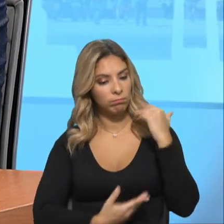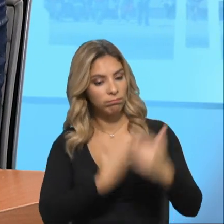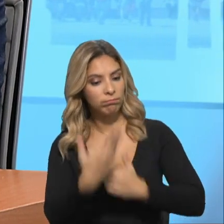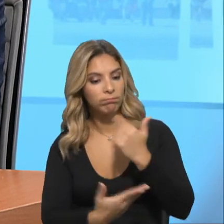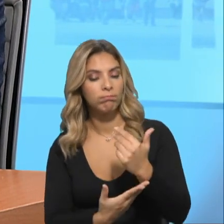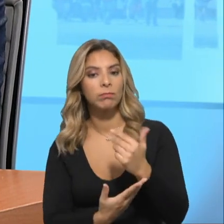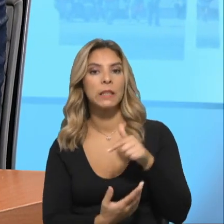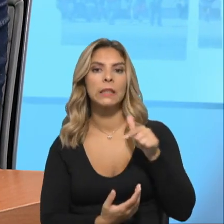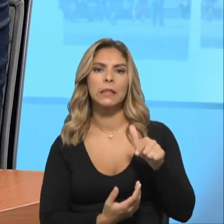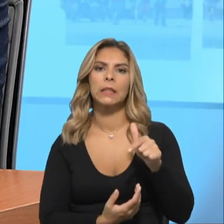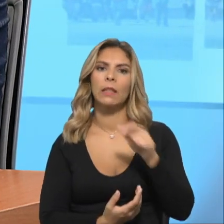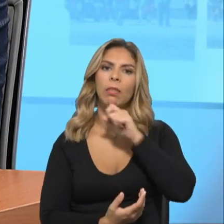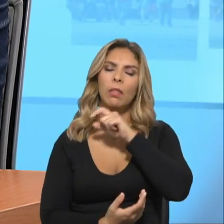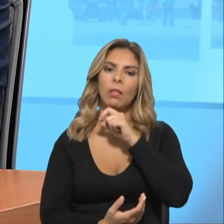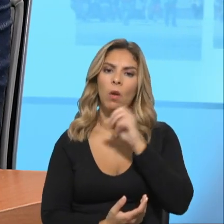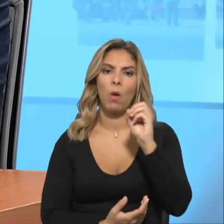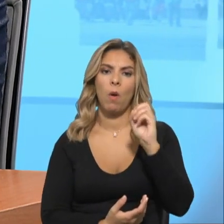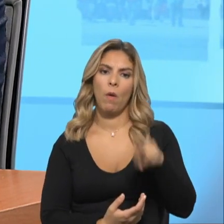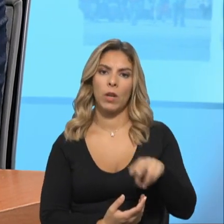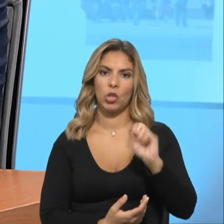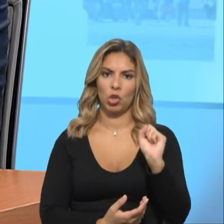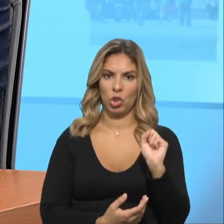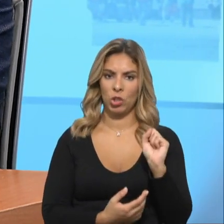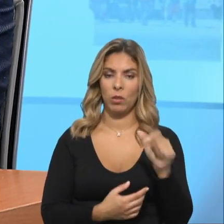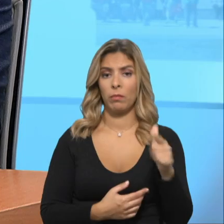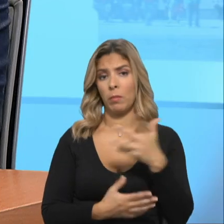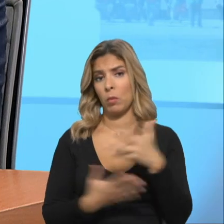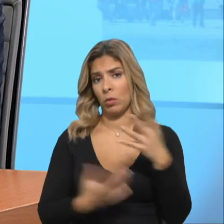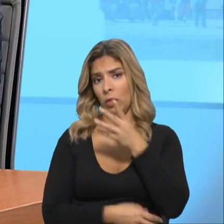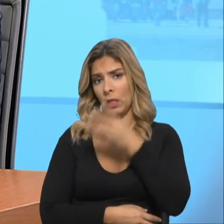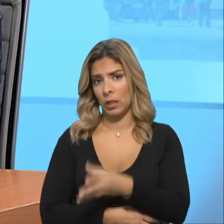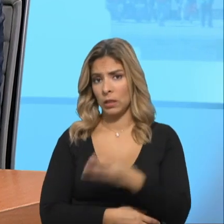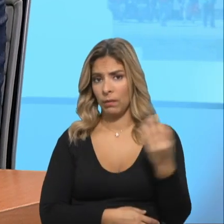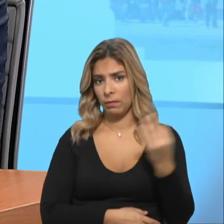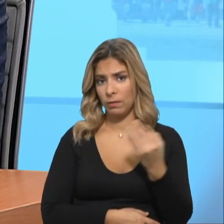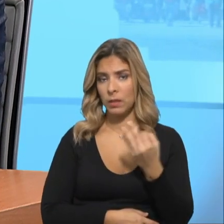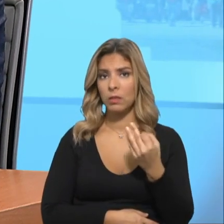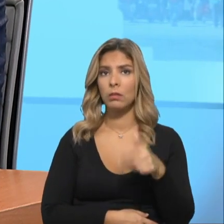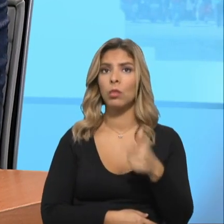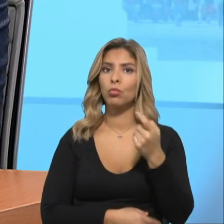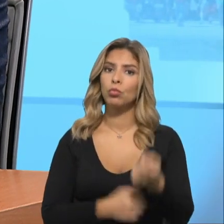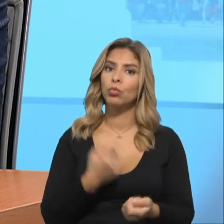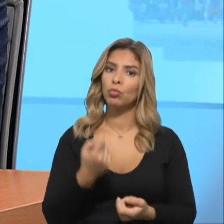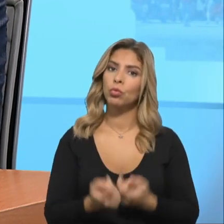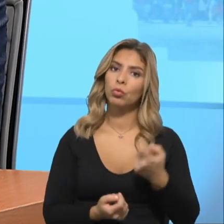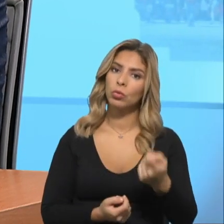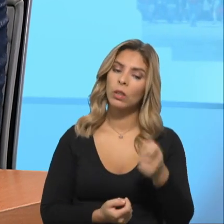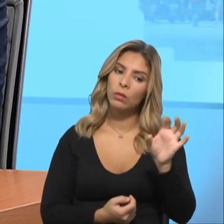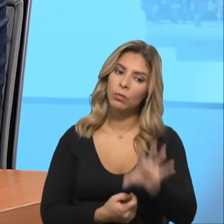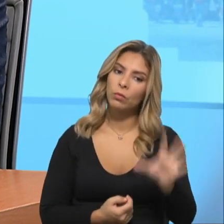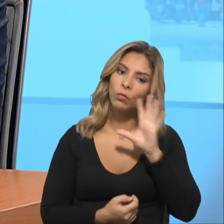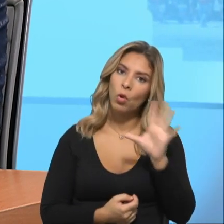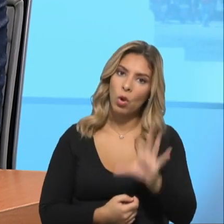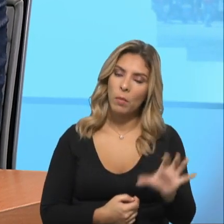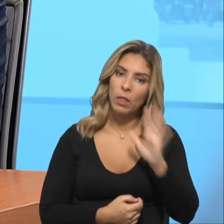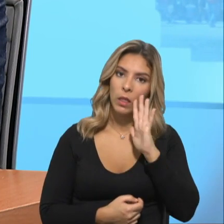uma gigante ONG, digamos assim, como muitos gostam de dizer, às vezes até para menorizar o seu papel, a verdade é que é,